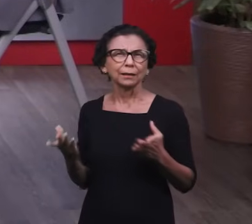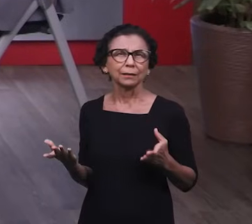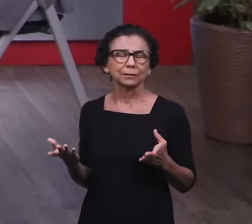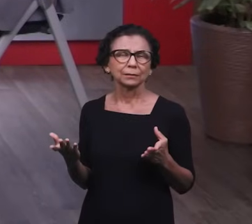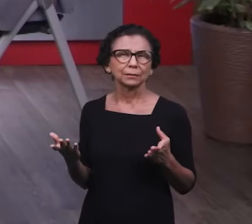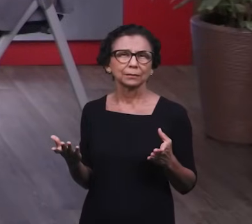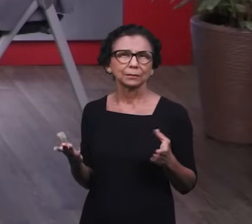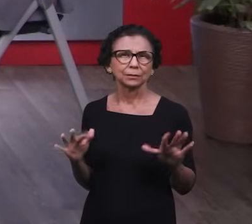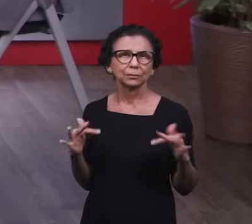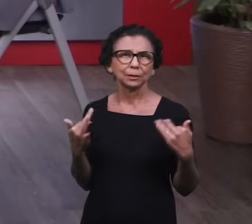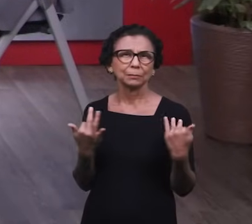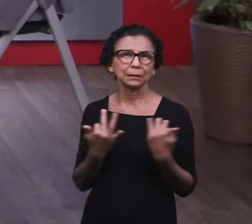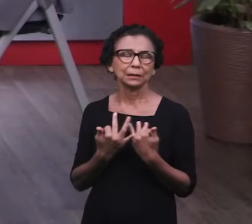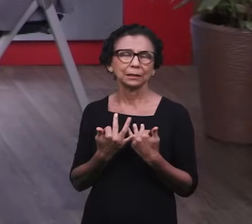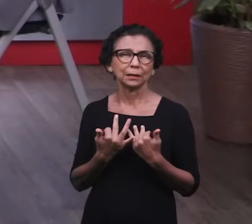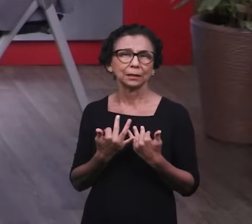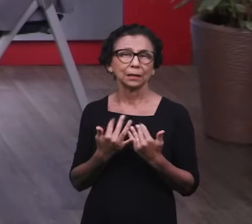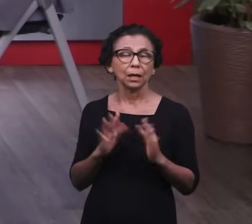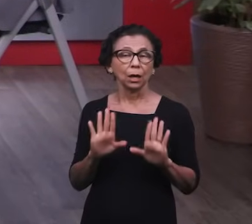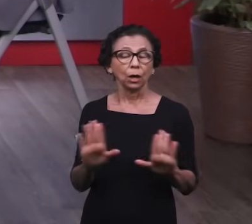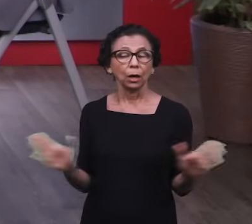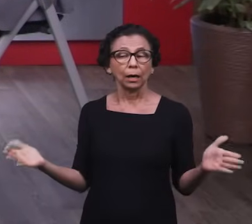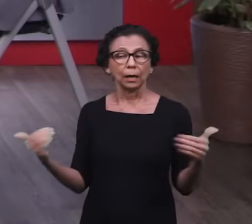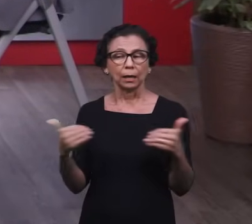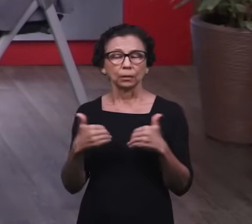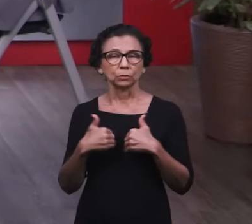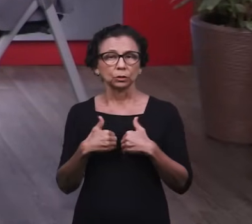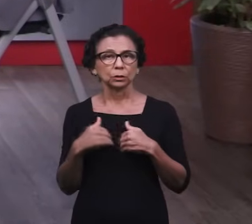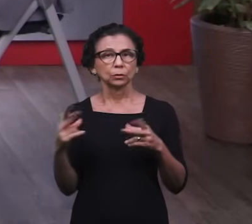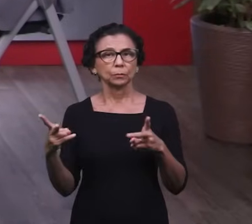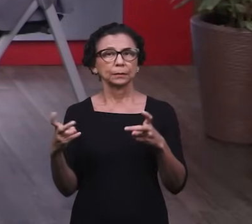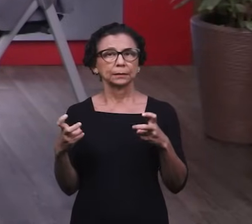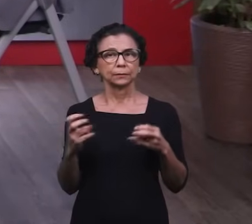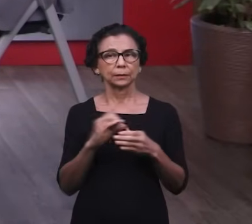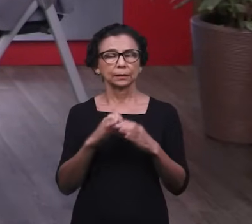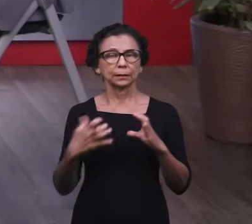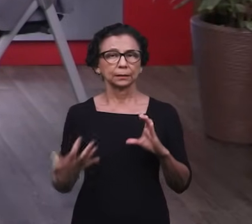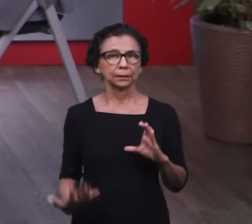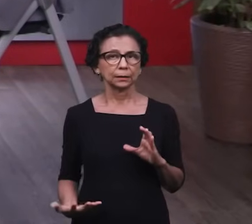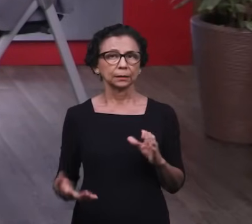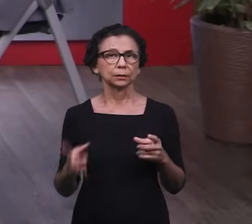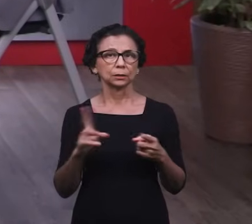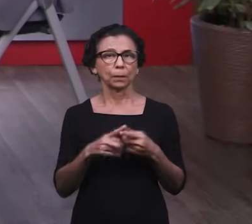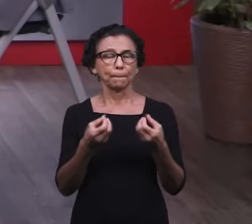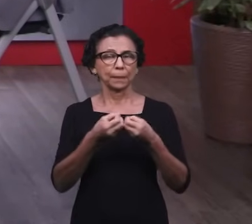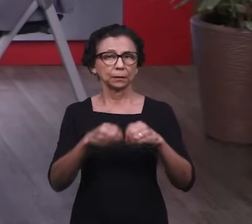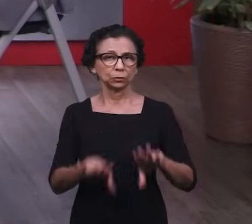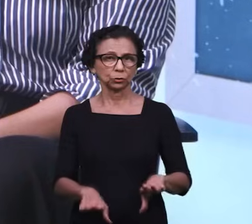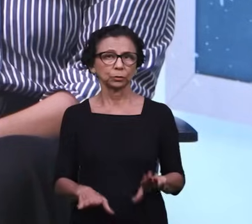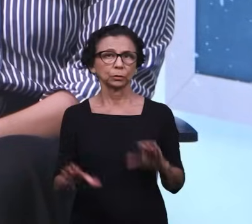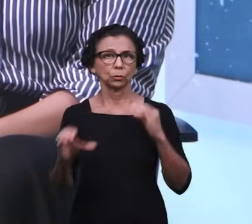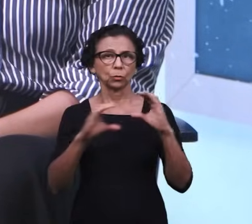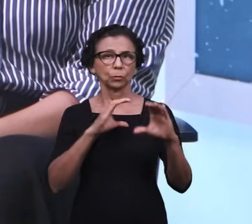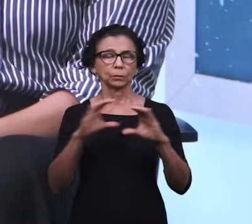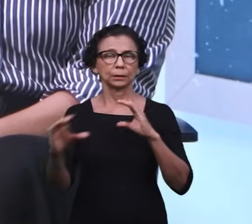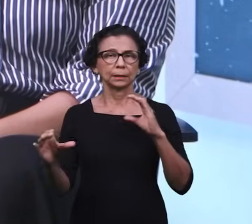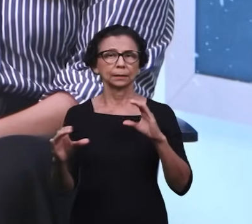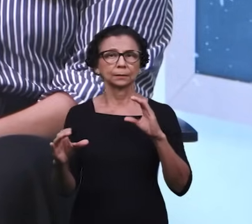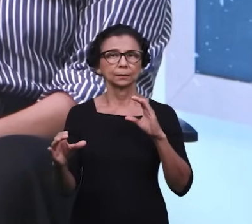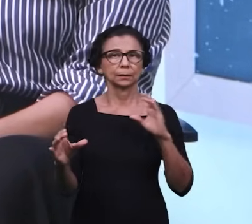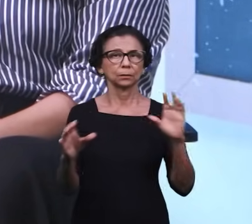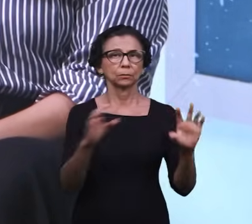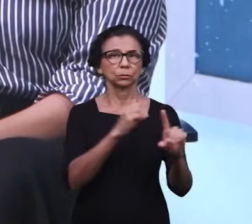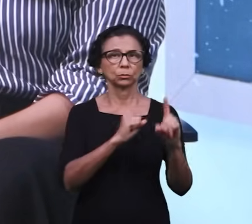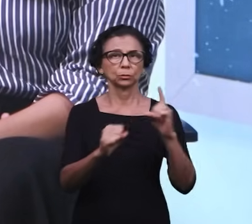o autismo nós estamos vendo atingir, né, prejudicar a comunicação, interação social com